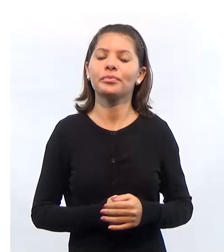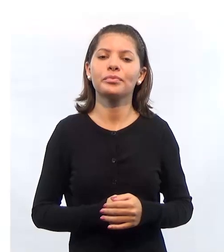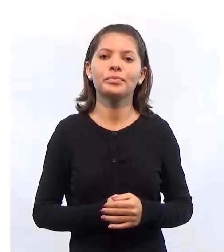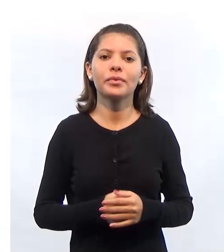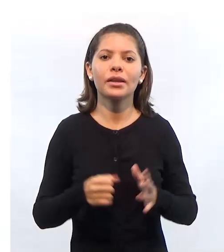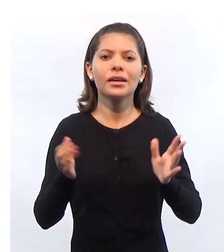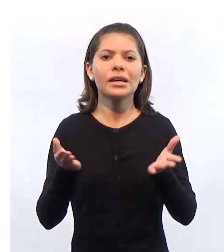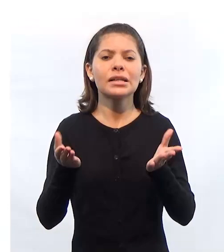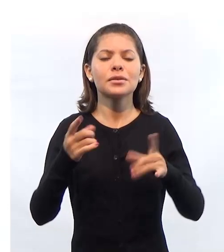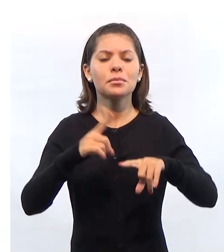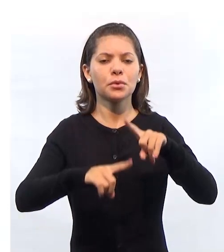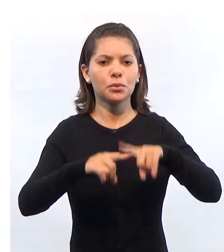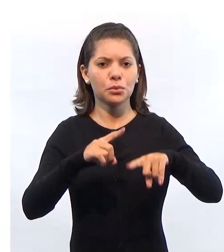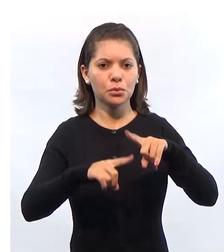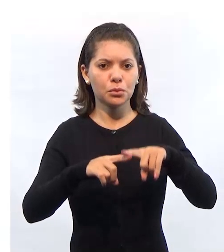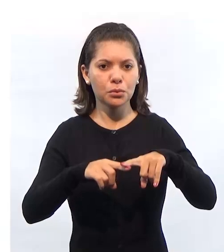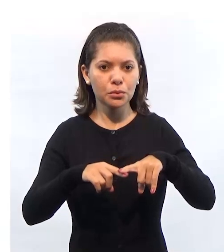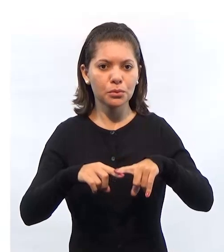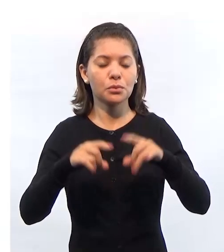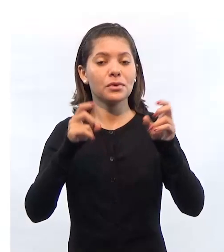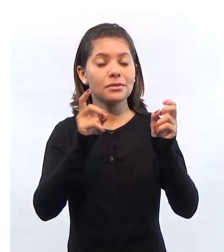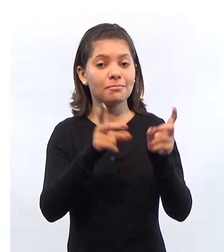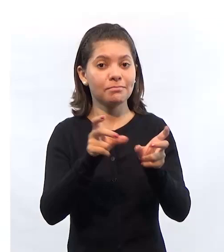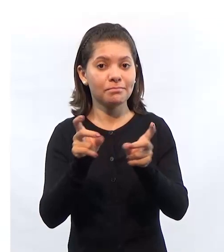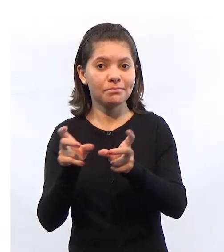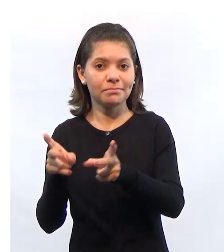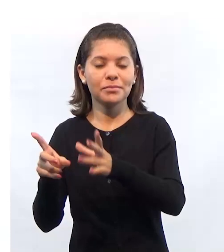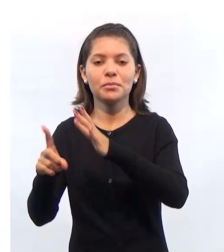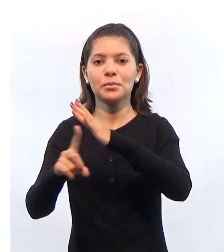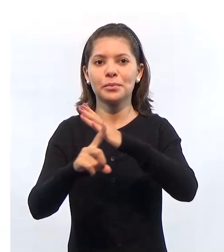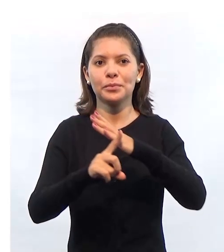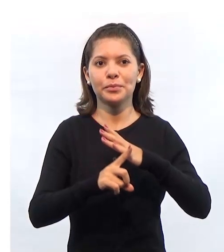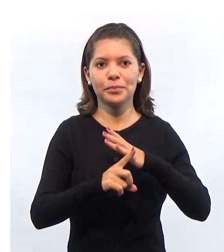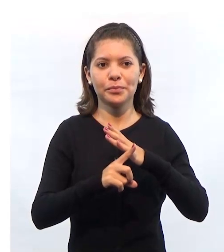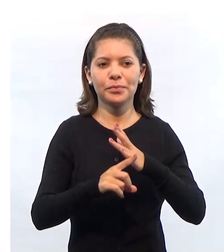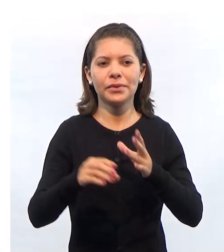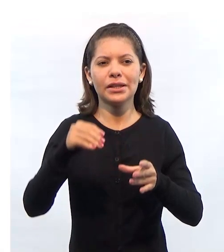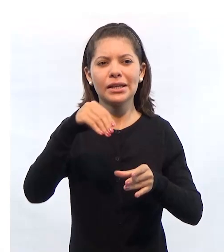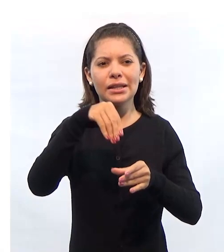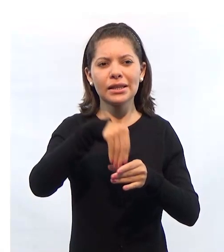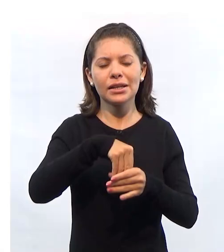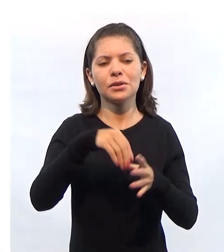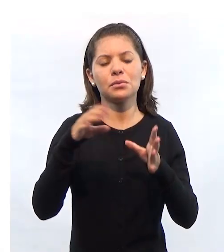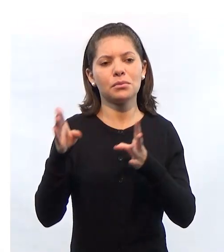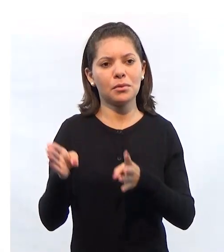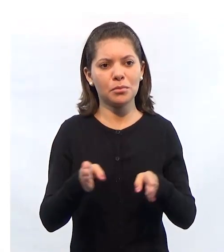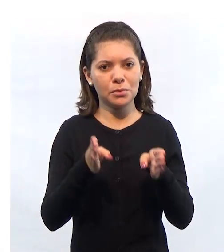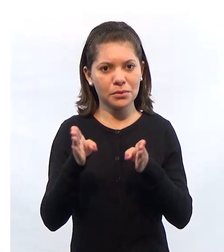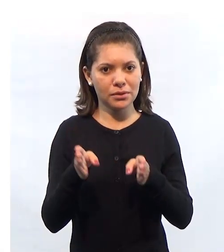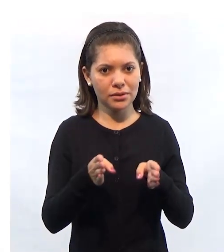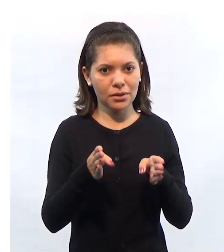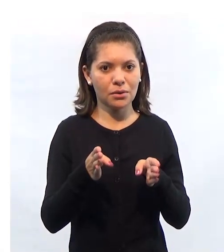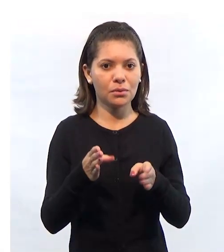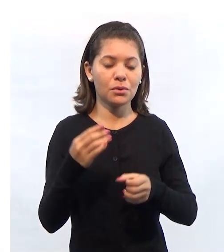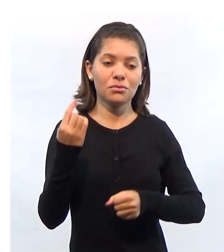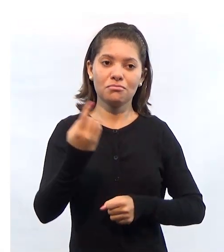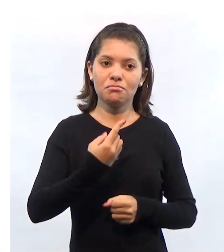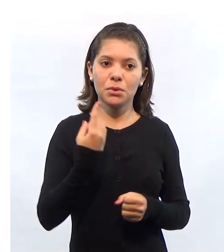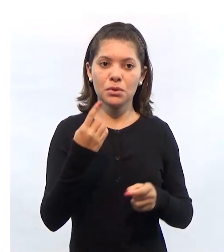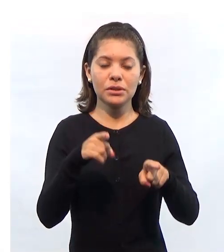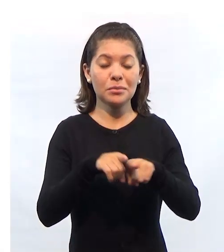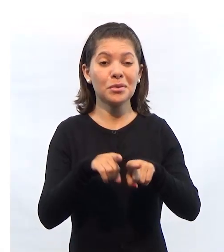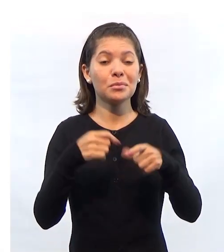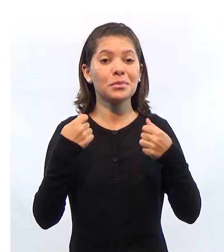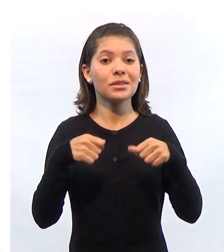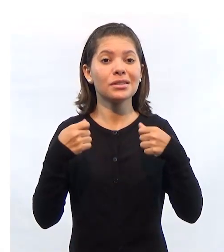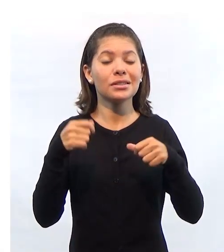Esse produto acabado é que vai ser vendido para os clientes. Dentro do fenômeno da produção, nós também